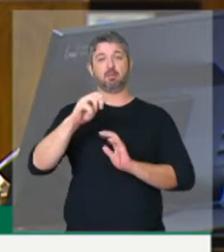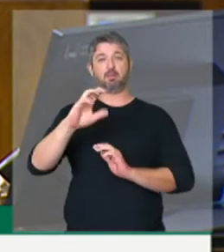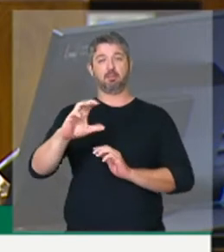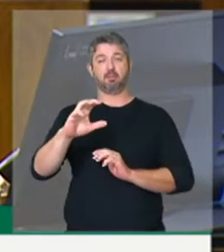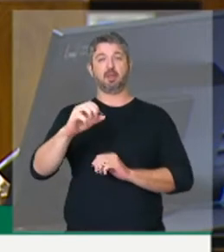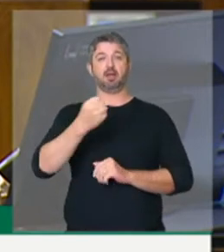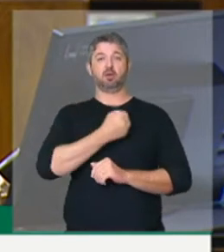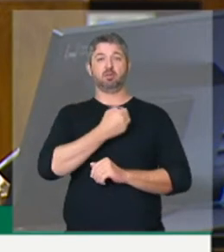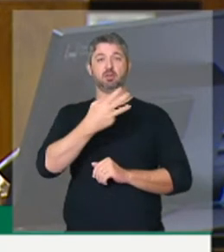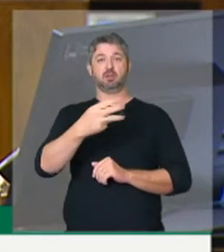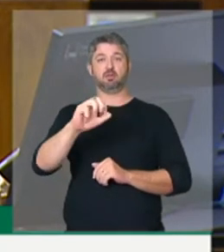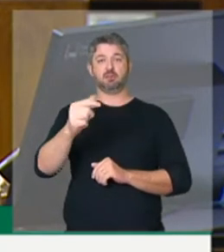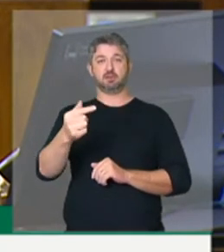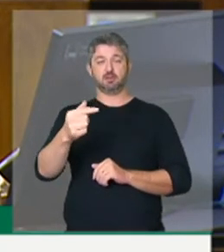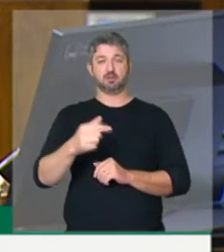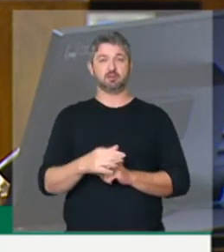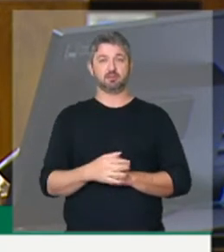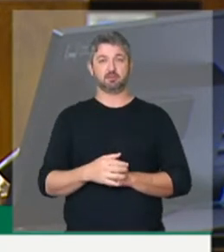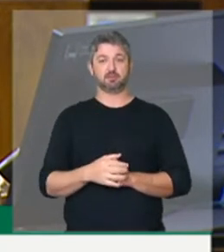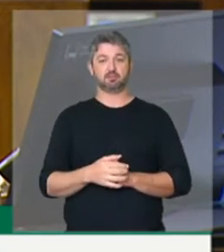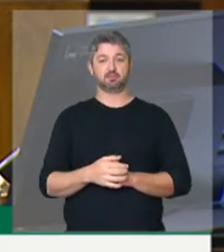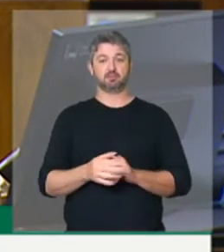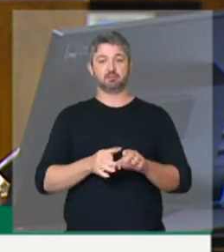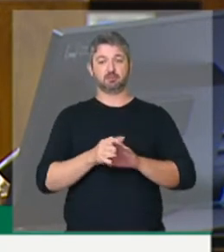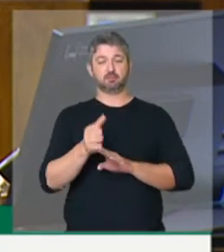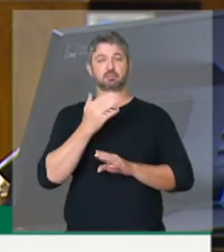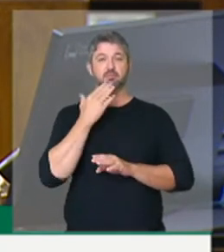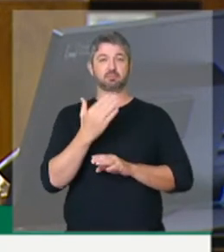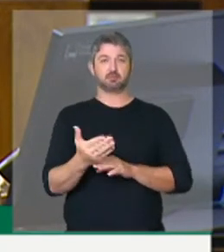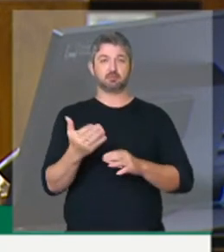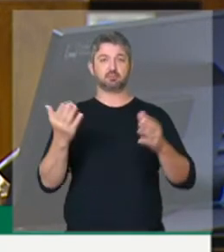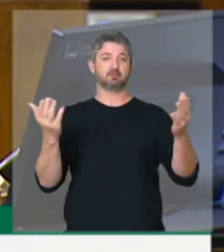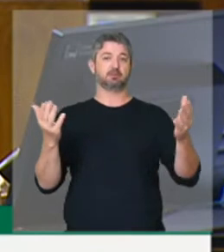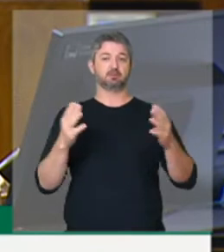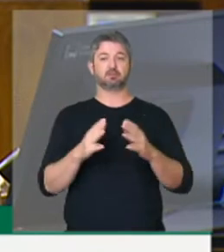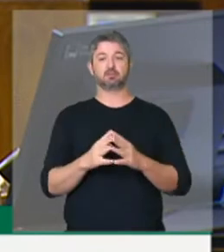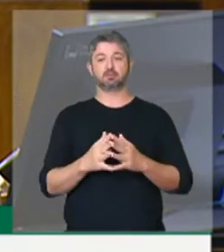número 397. Para encaminhar o requerimento a favor,